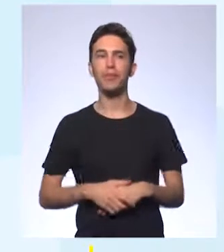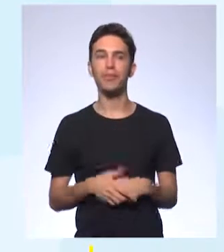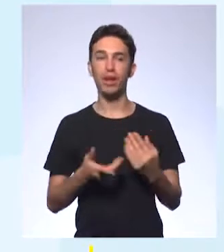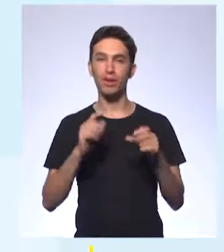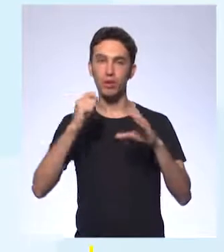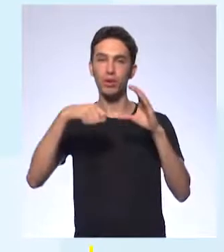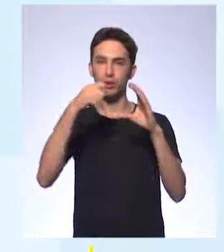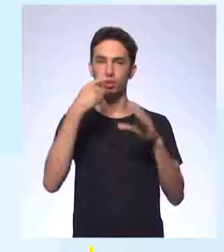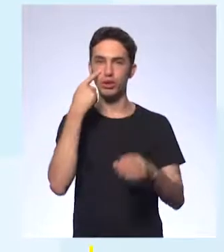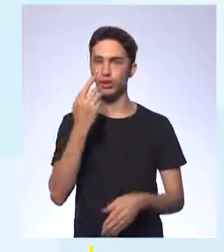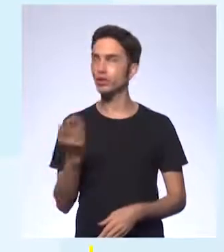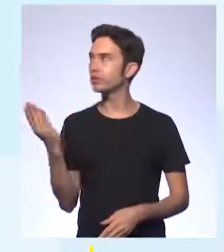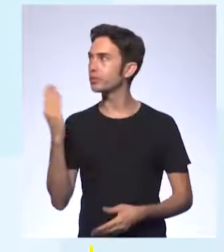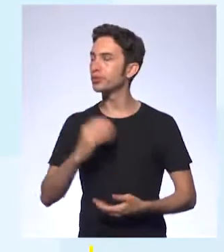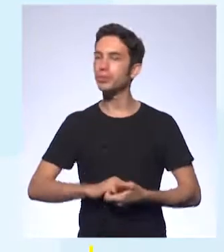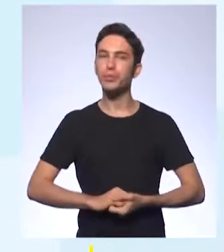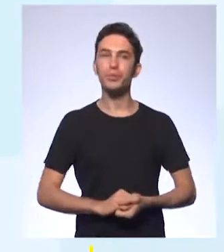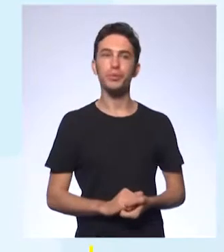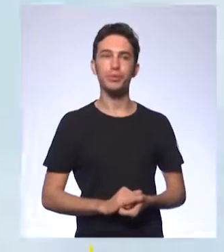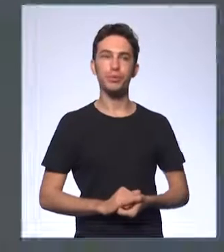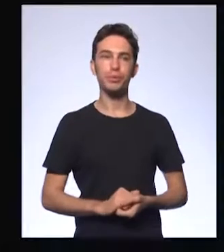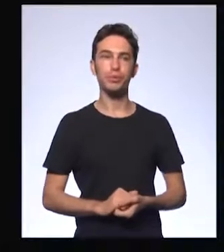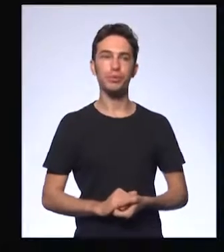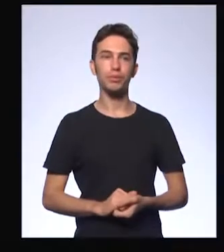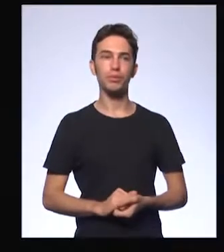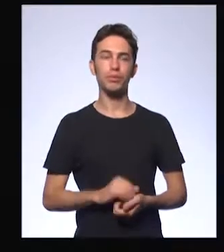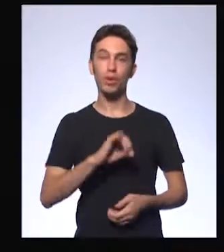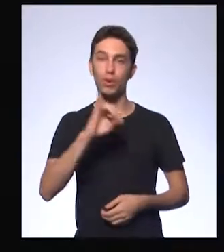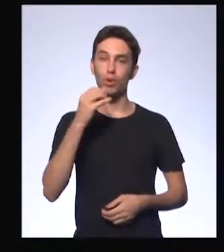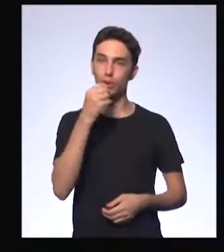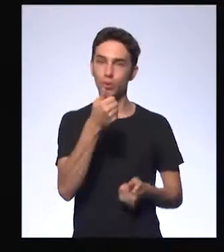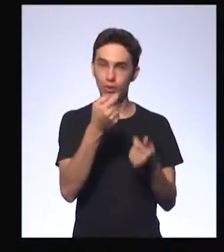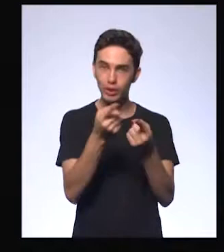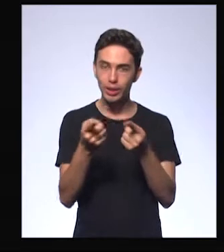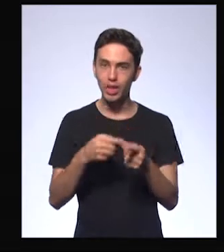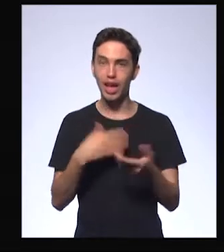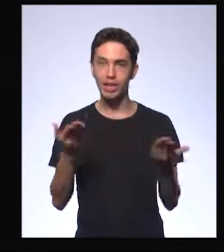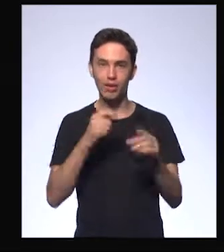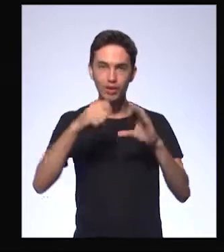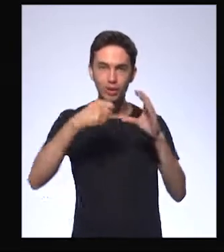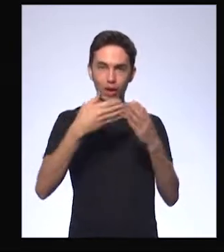vídeo. Pode soltar. Oi,